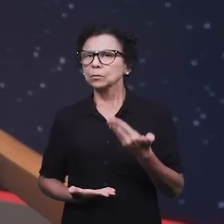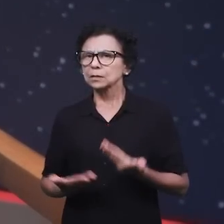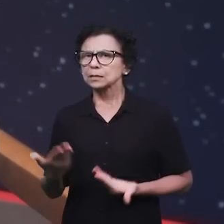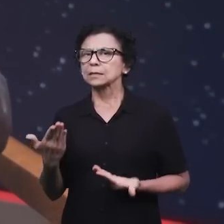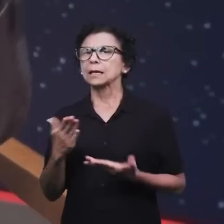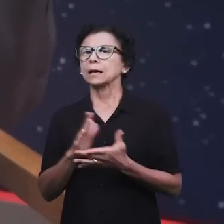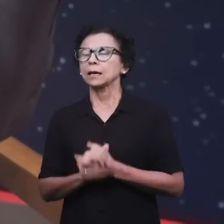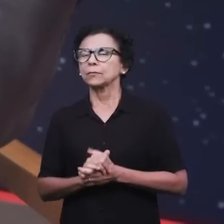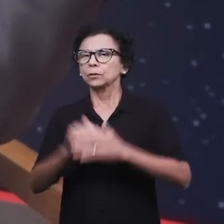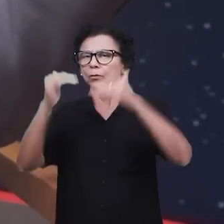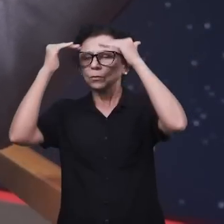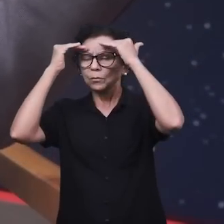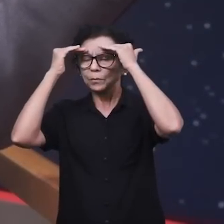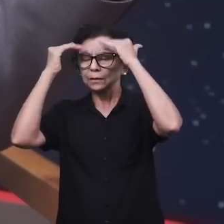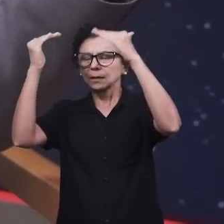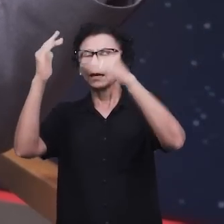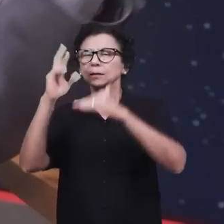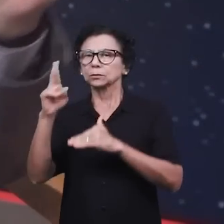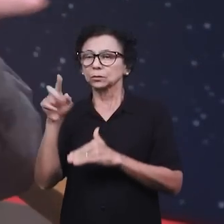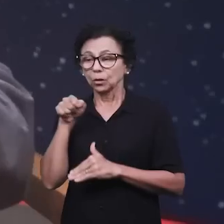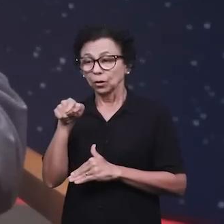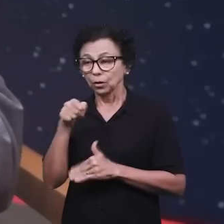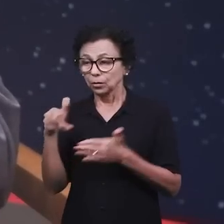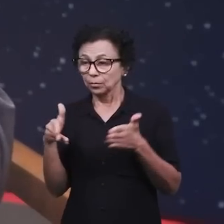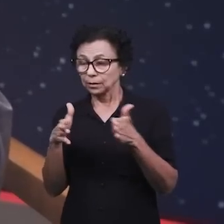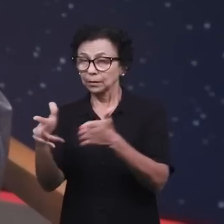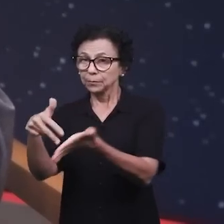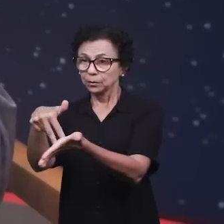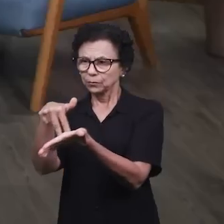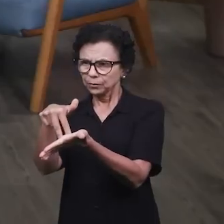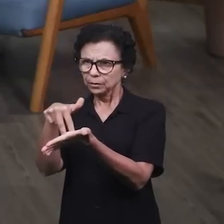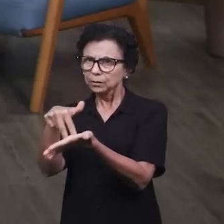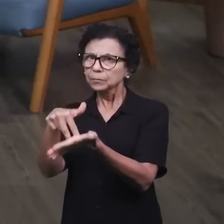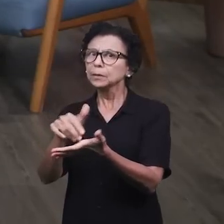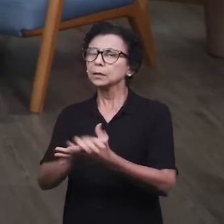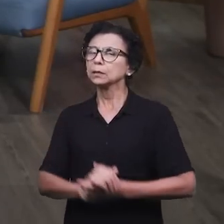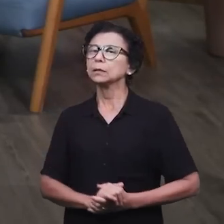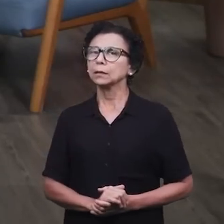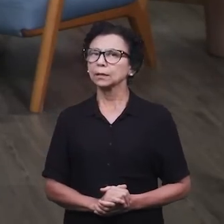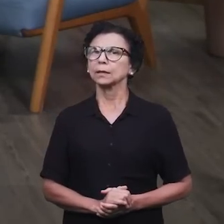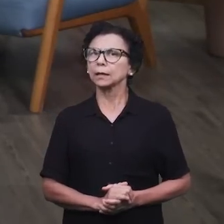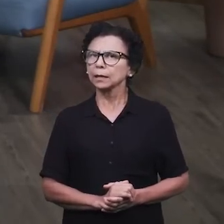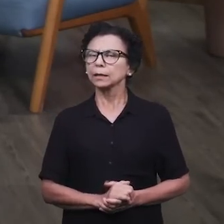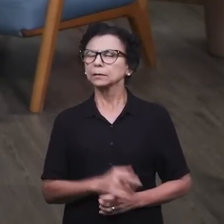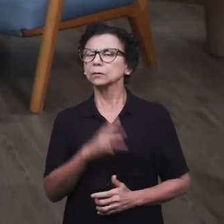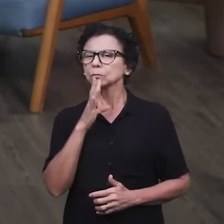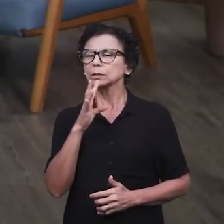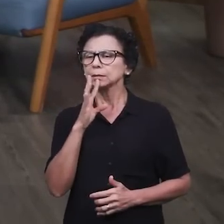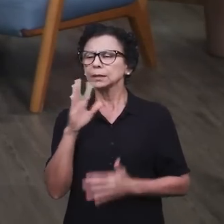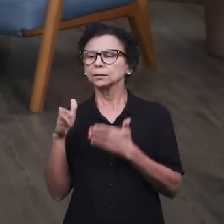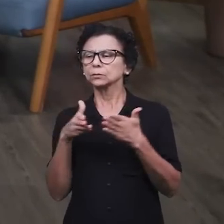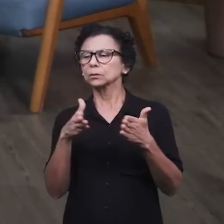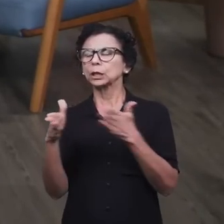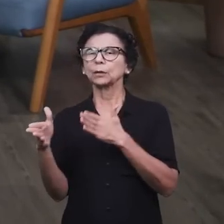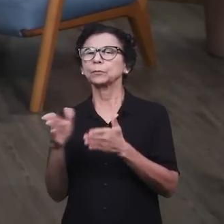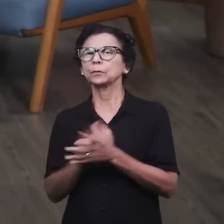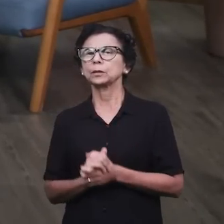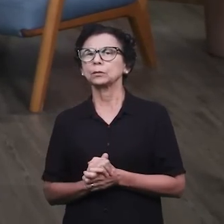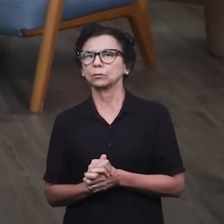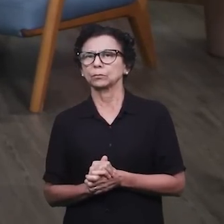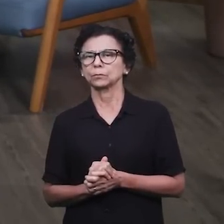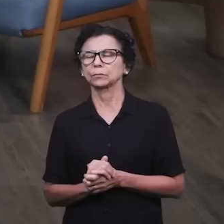que naturalmente está relacionada à igreja fiel, diz respeito àquele que ouve a